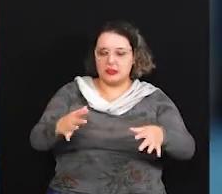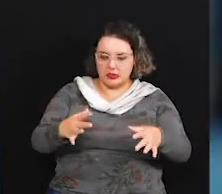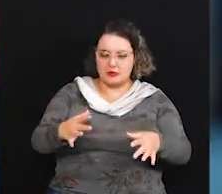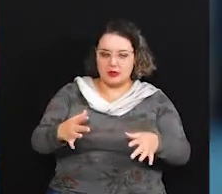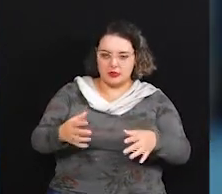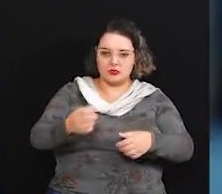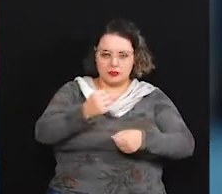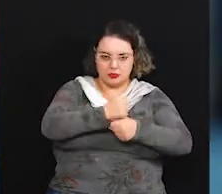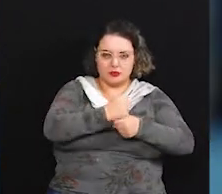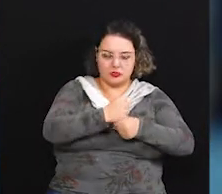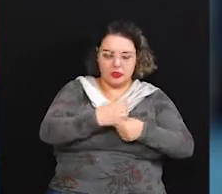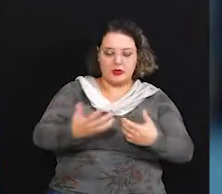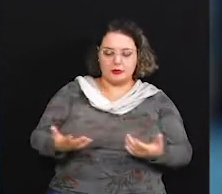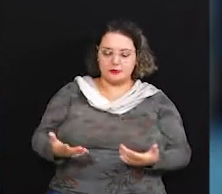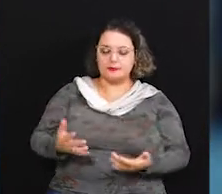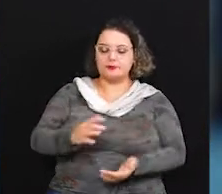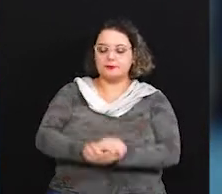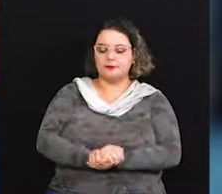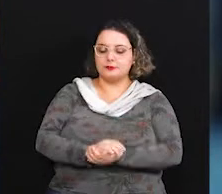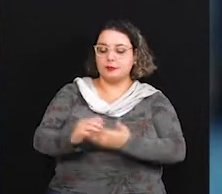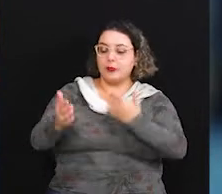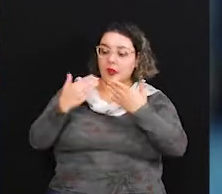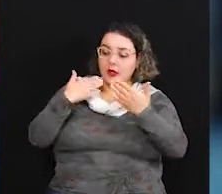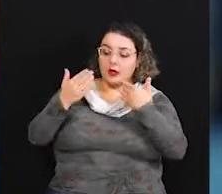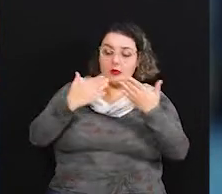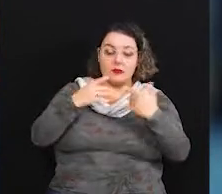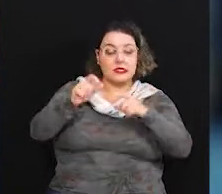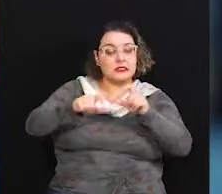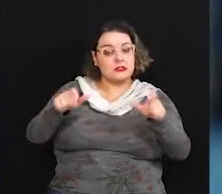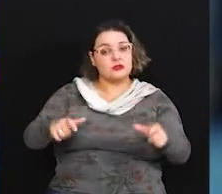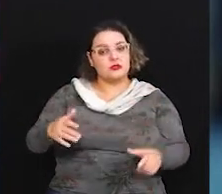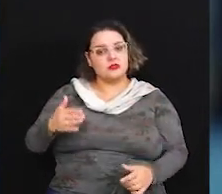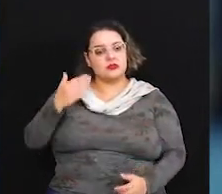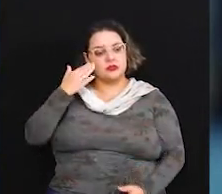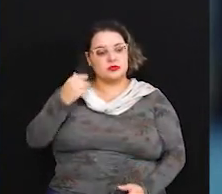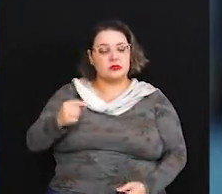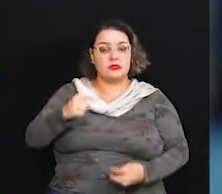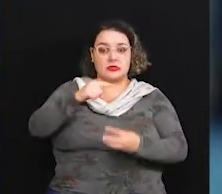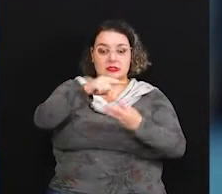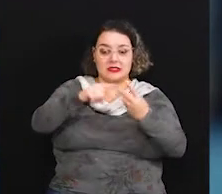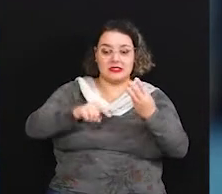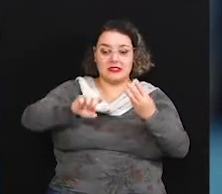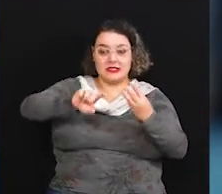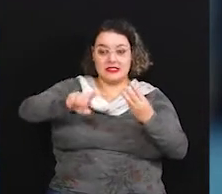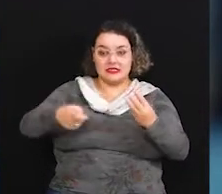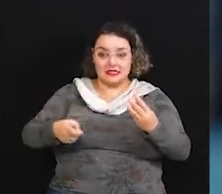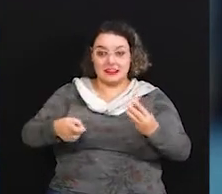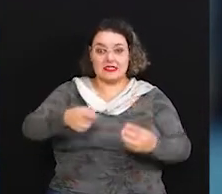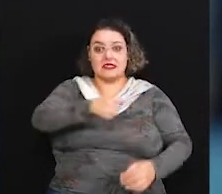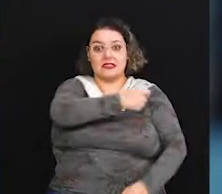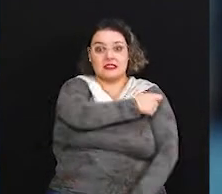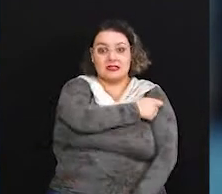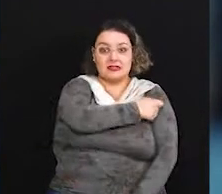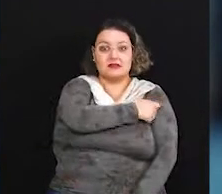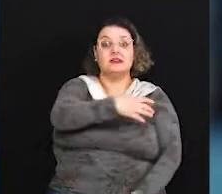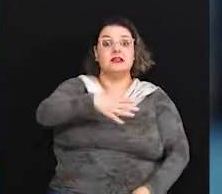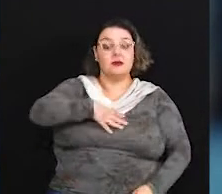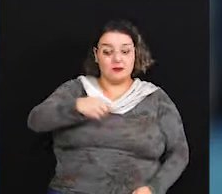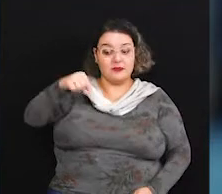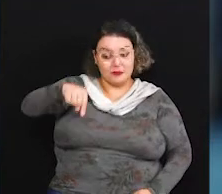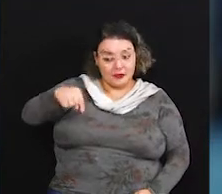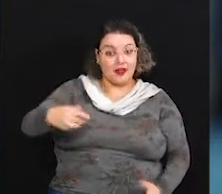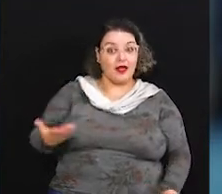do ano, né, nós conversando com as pessoas, nós descobrimos 3 ex-alunos que estão com filho